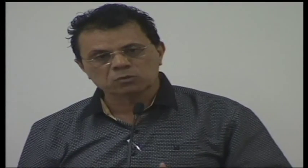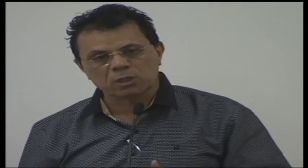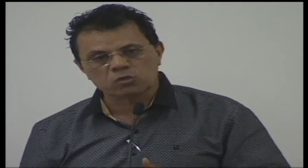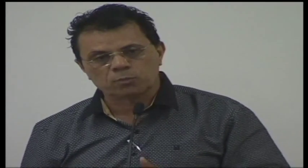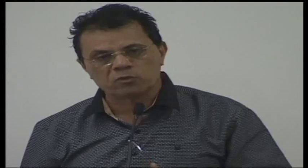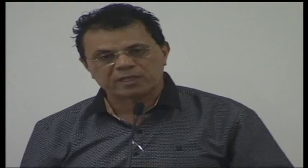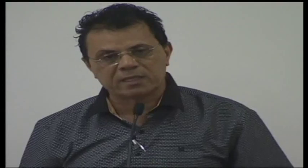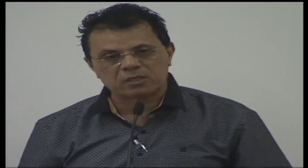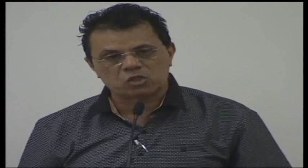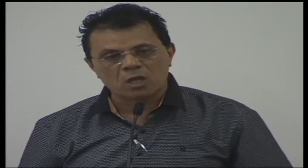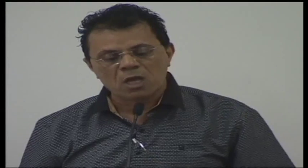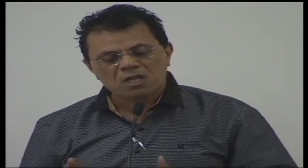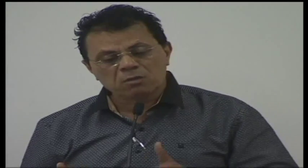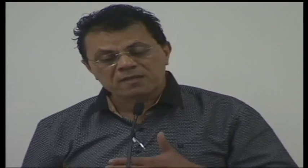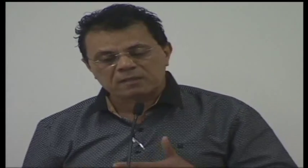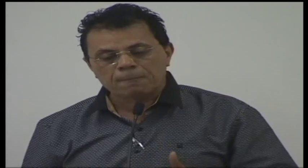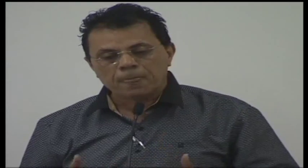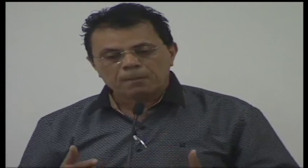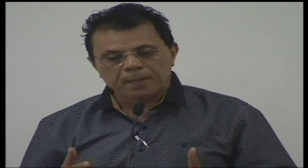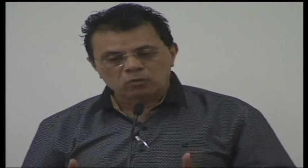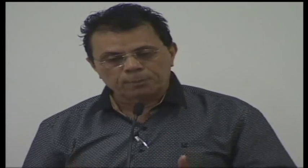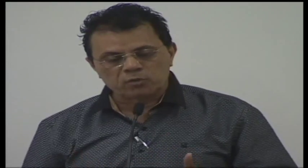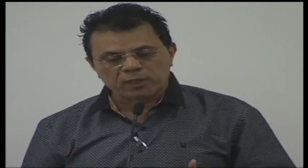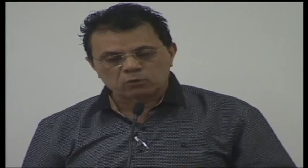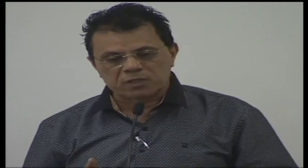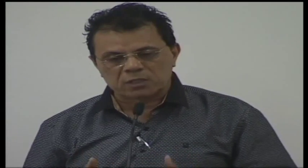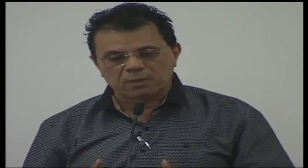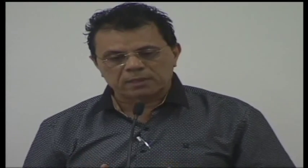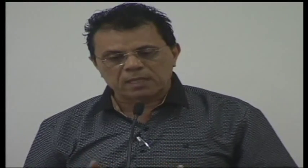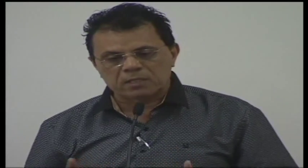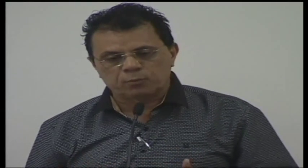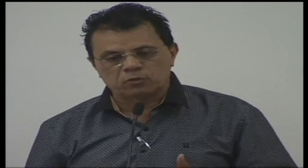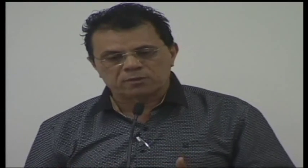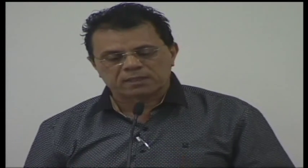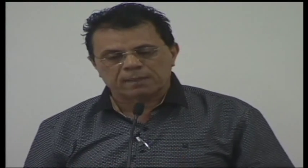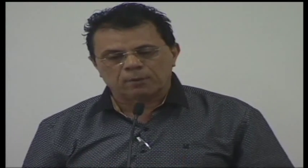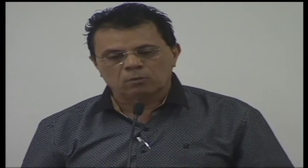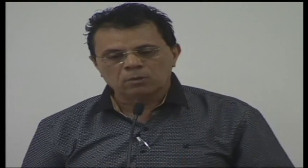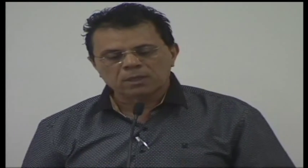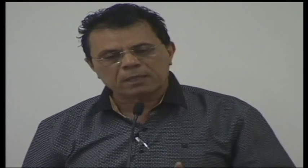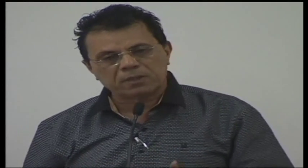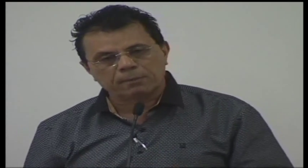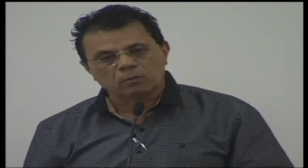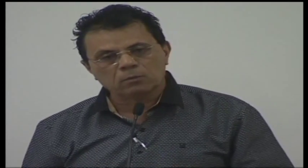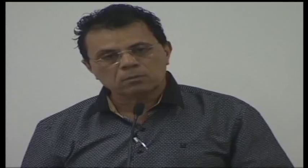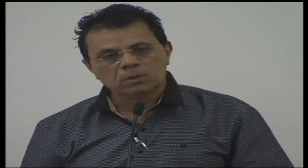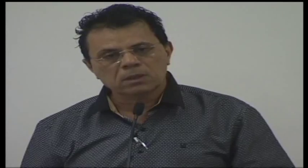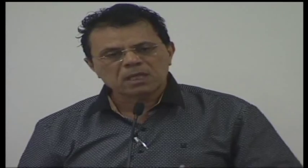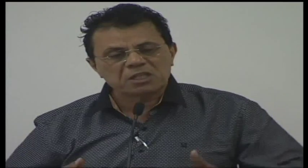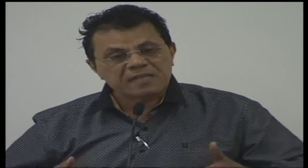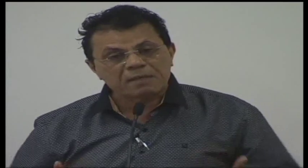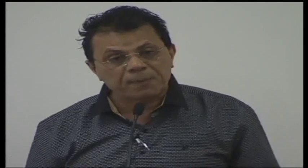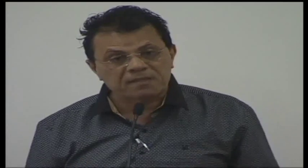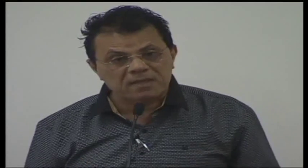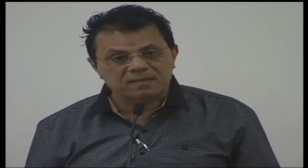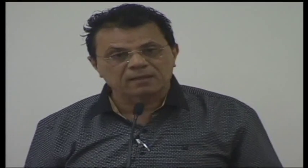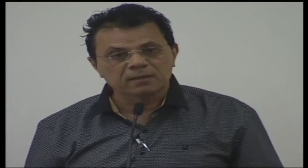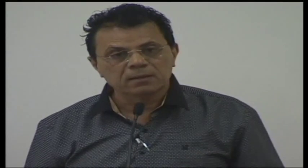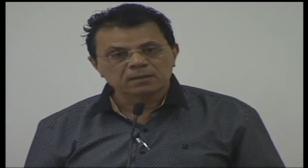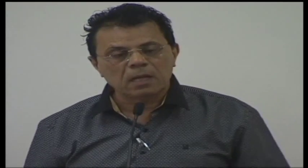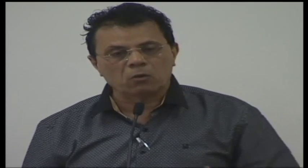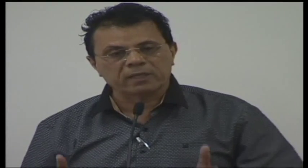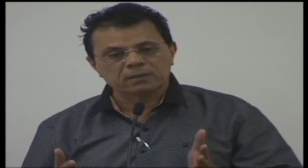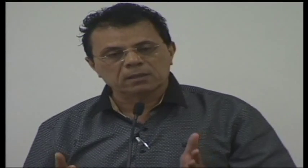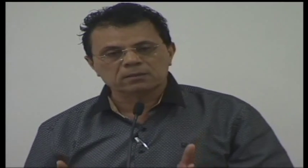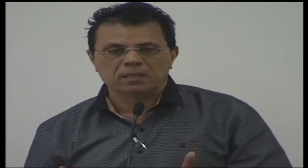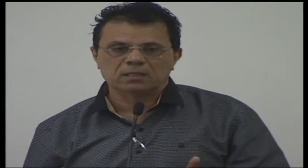ela. Não dirijo, o esposo dela dirige. Então, assim, pergunto para os moradores que estão ali, e aí, esse ponto de ônibus aqui é bom? Claro que é bom. E a gente sabe que